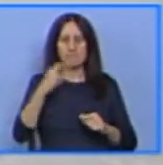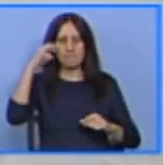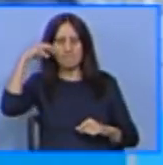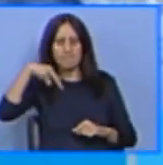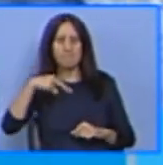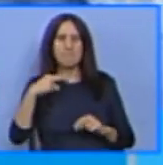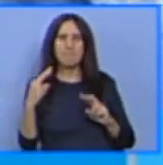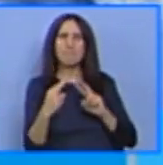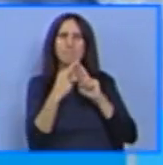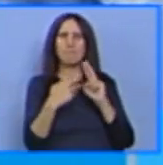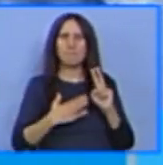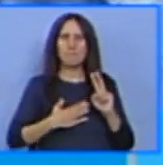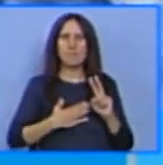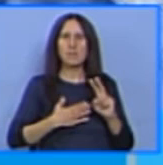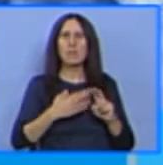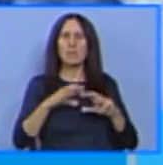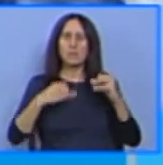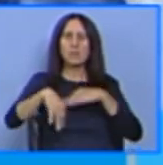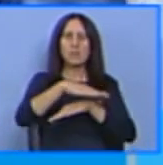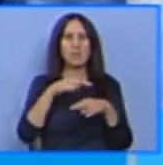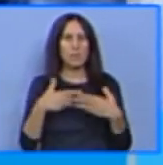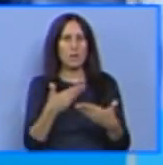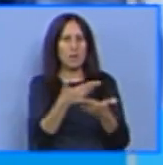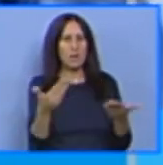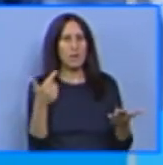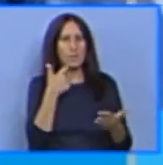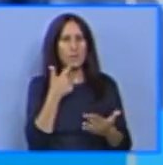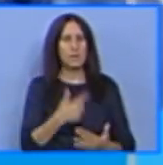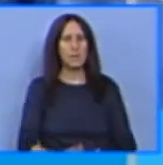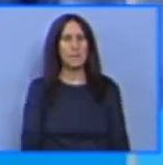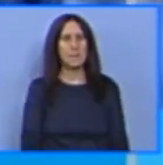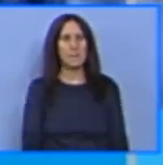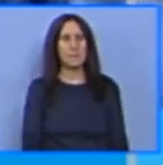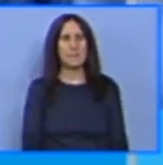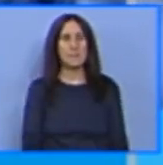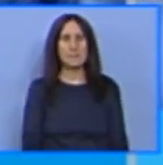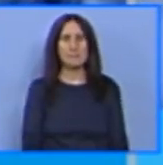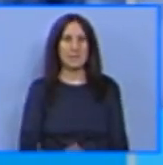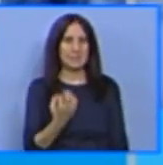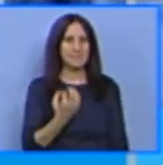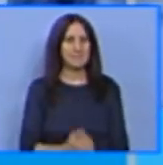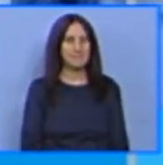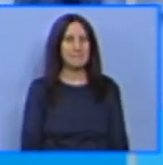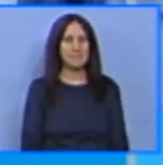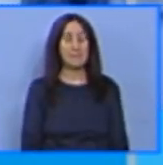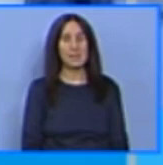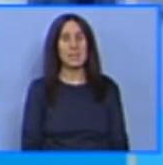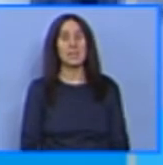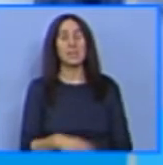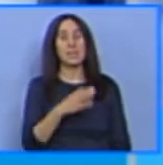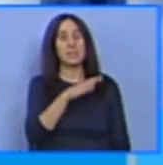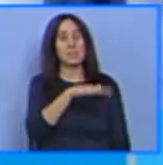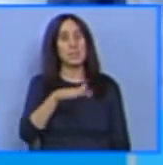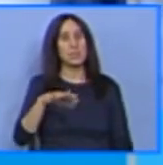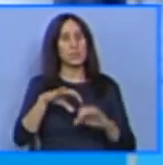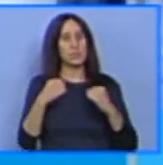próprio, é algo muito presente nas sociedades atuais, não é? Sim, quer dizer, uma grande surpresa para os cientistas sociais, para